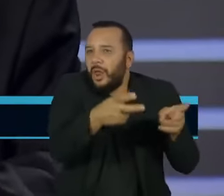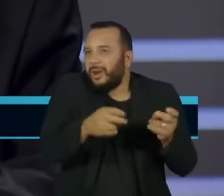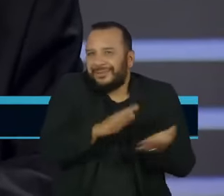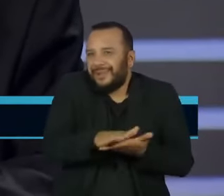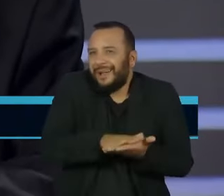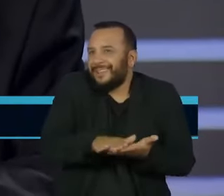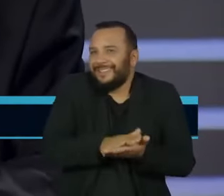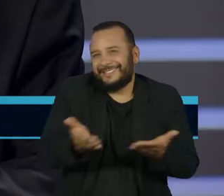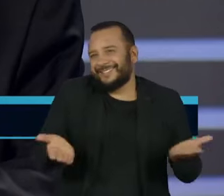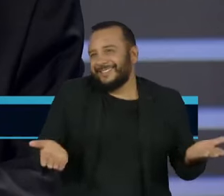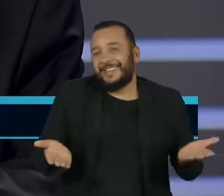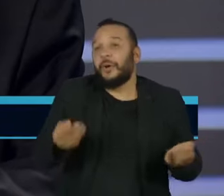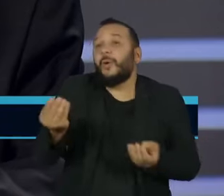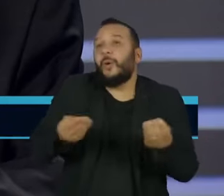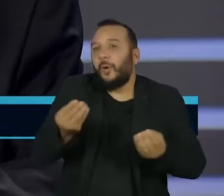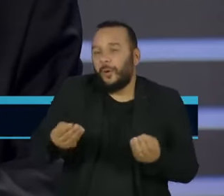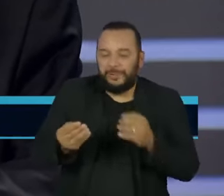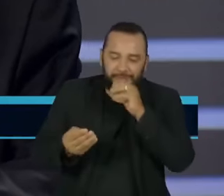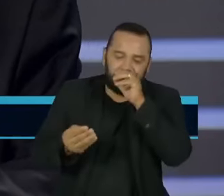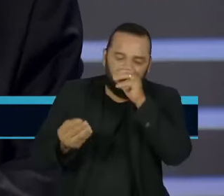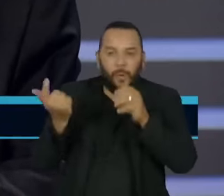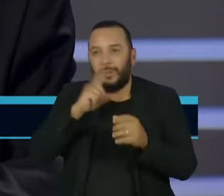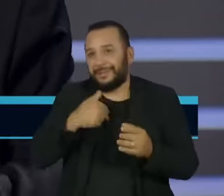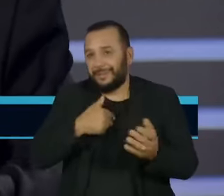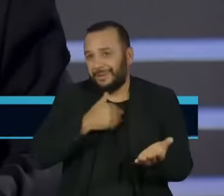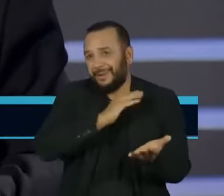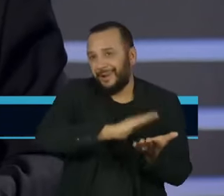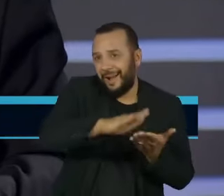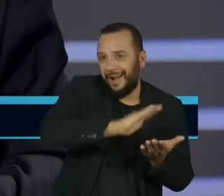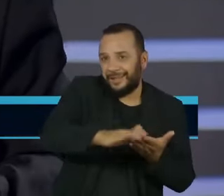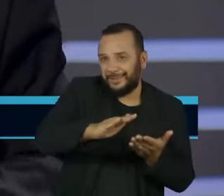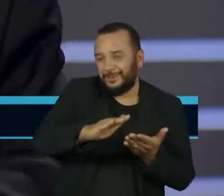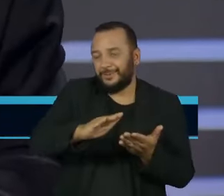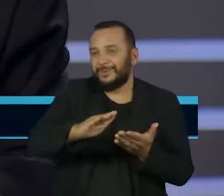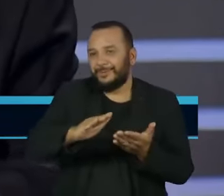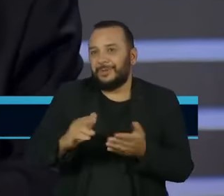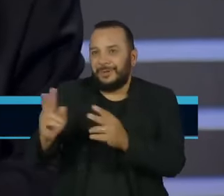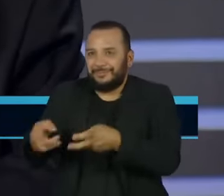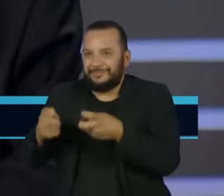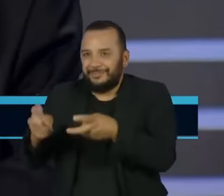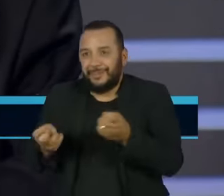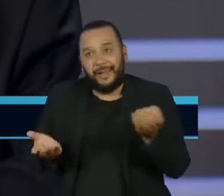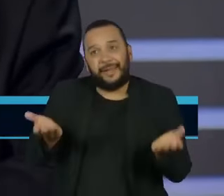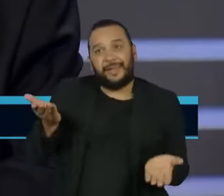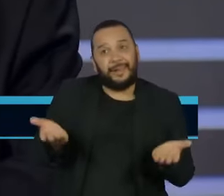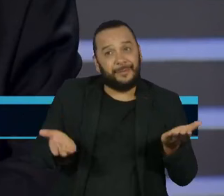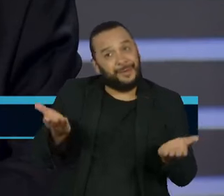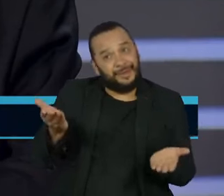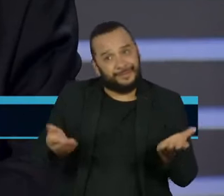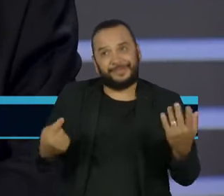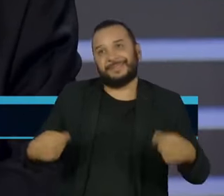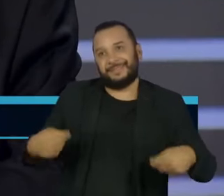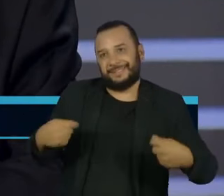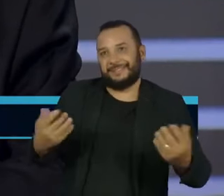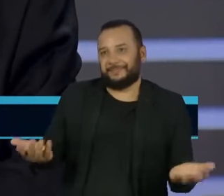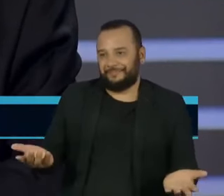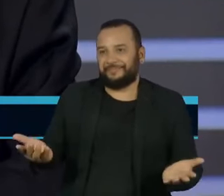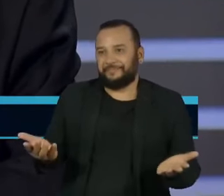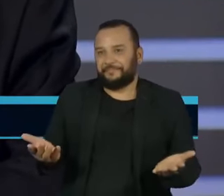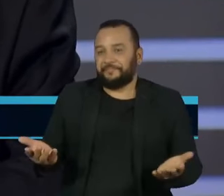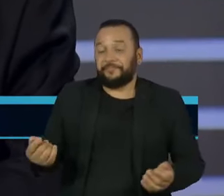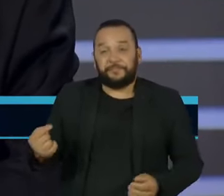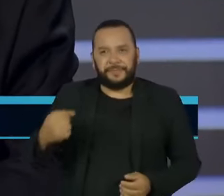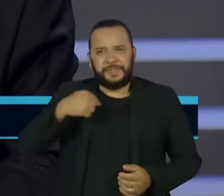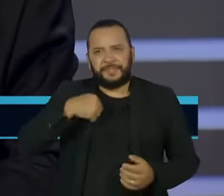a ideia de você conseguir equilibrar o que sai e o que entra mas ah eu como tendo a ser muito